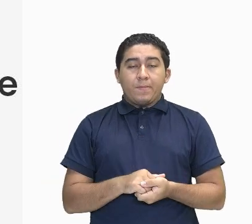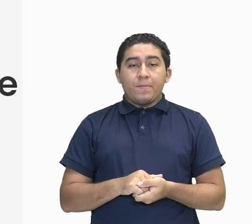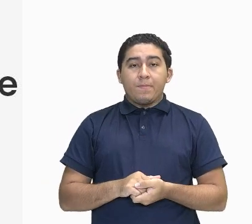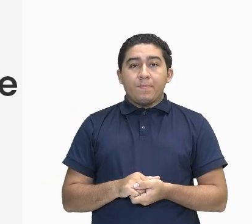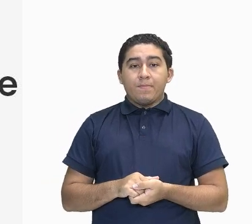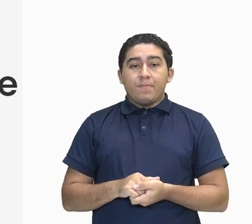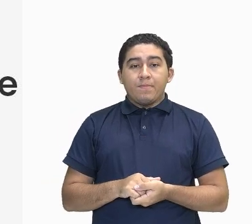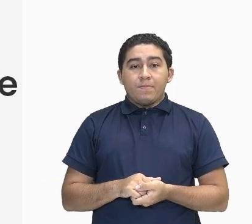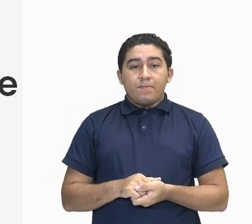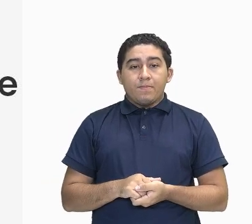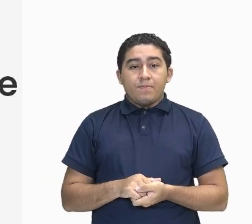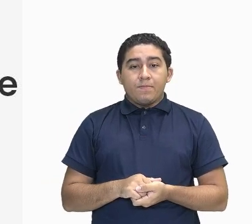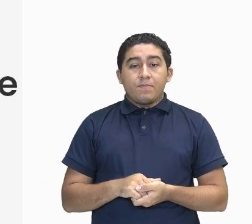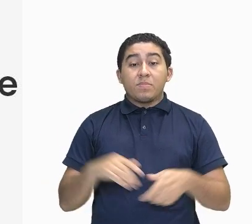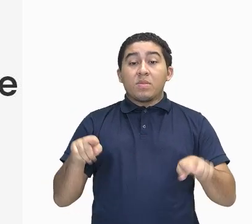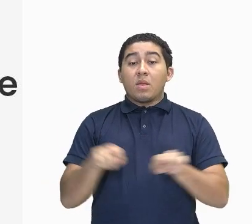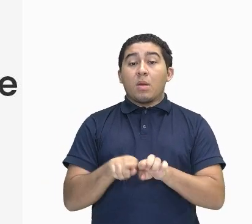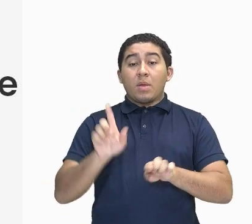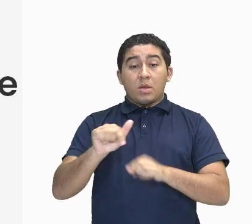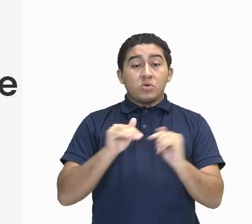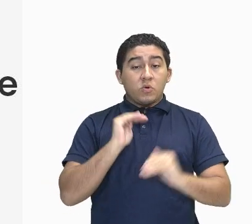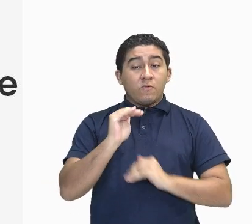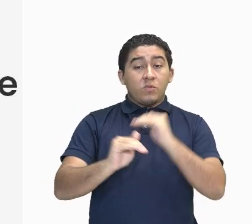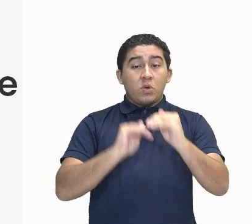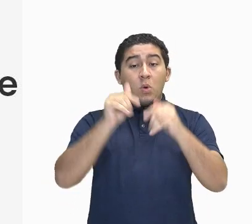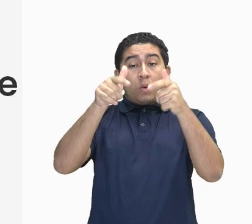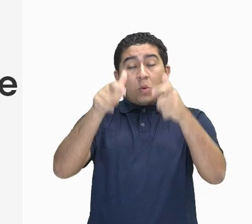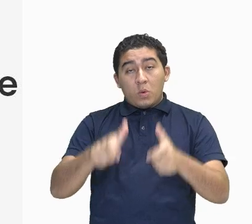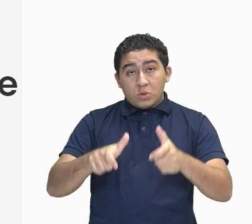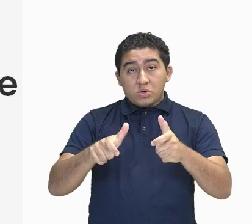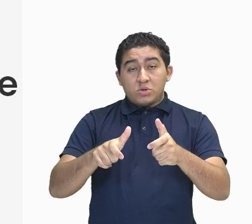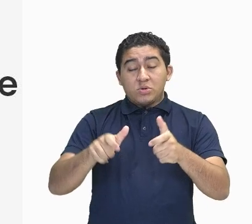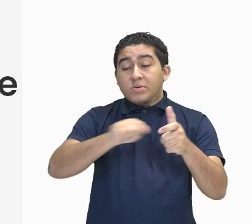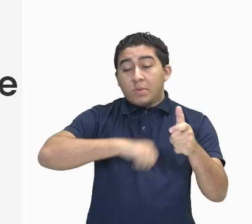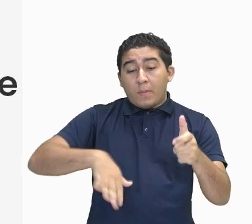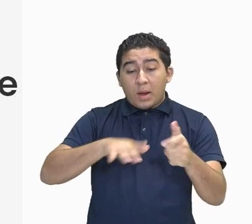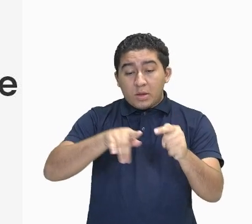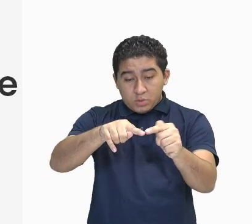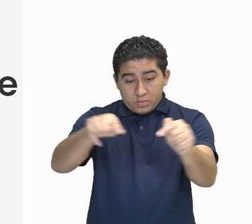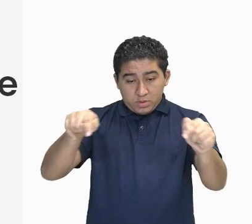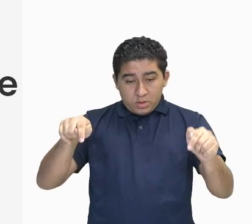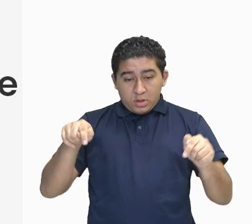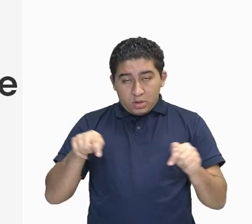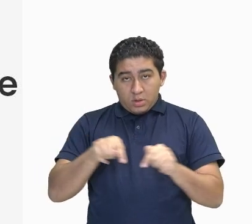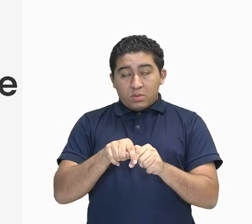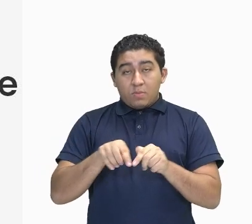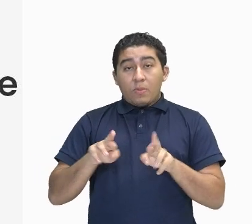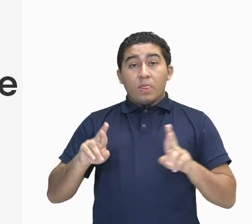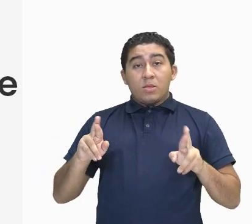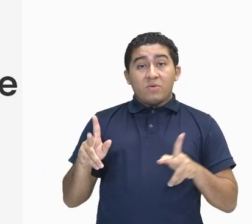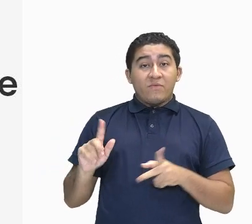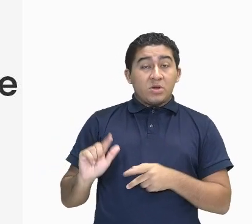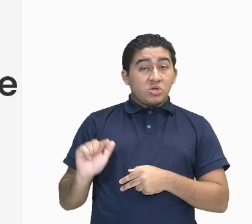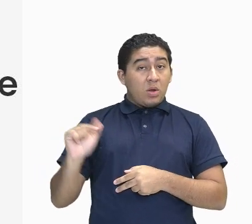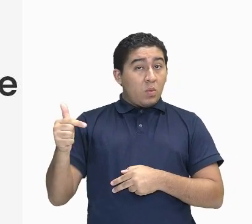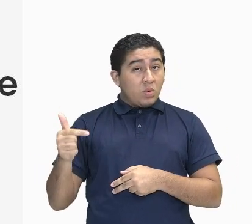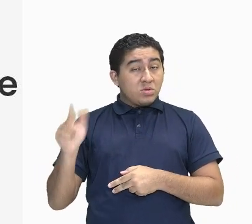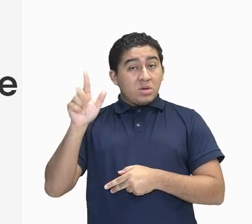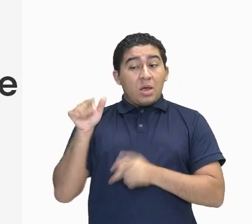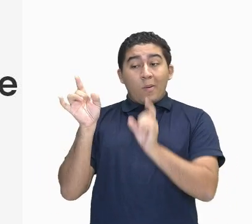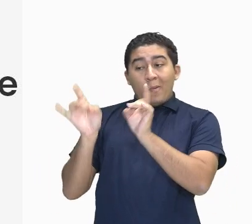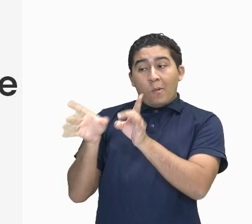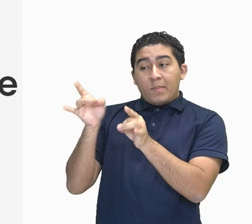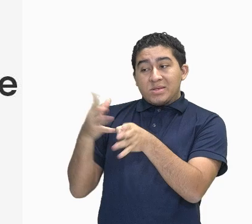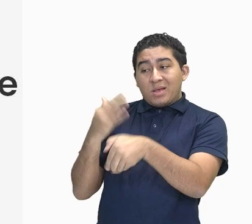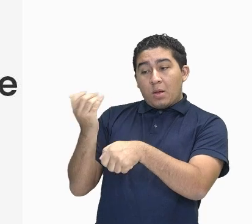Geralmente, acaba sendo desenvolvida em pequenas propriedades, né, ao contrário de uma agricultura comercial,